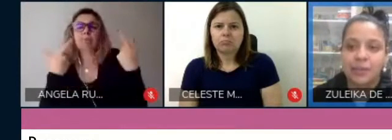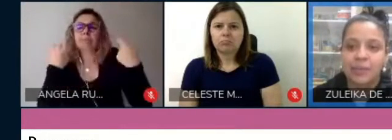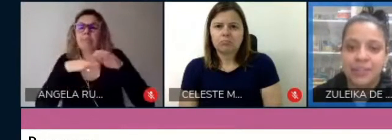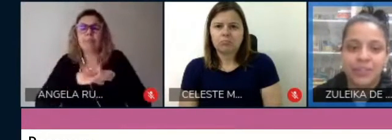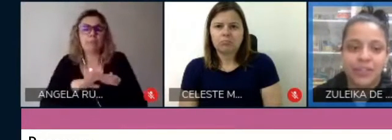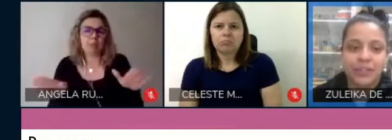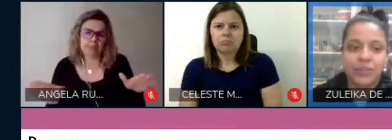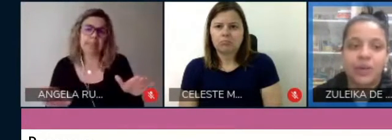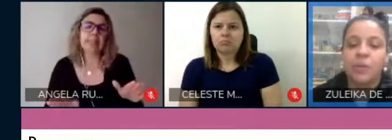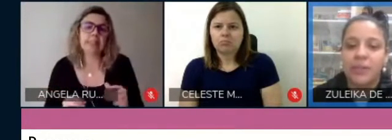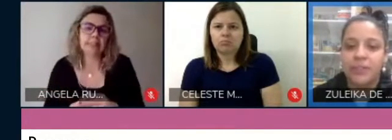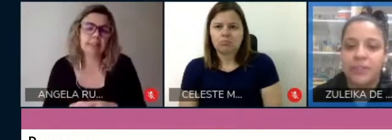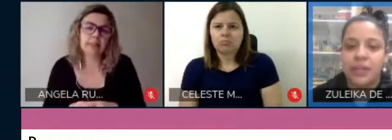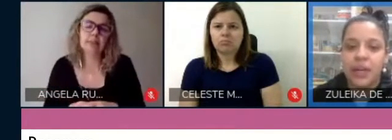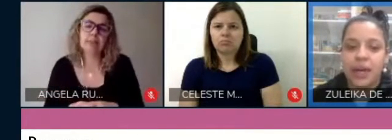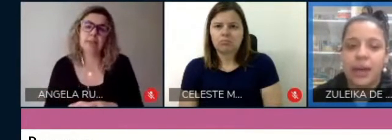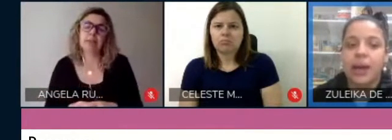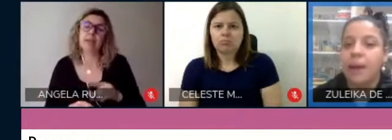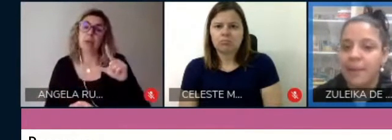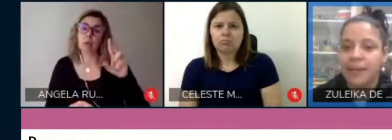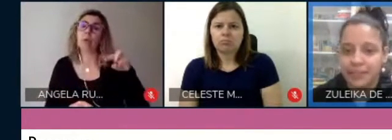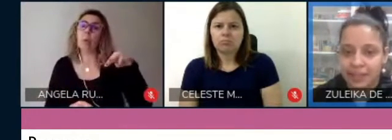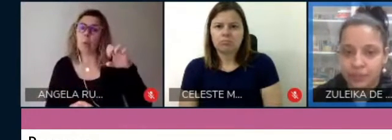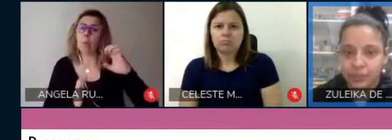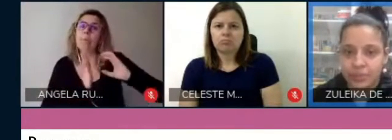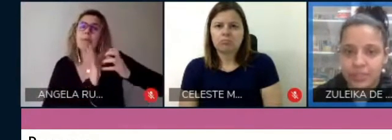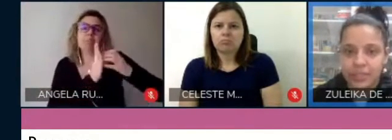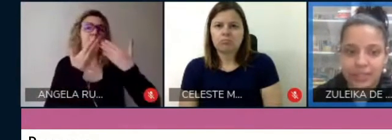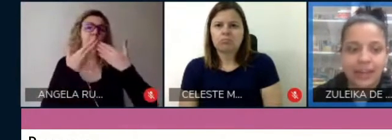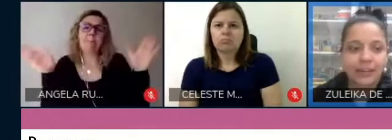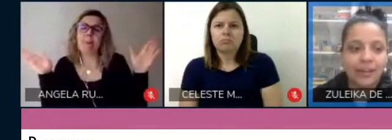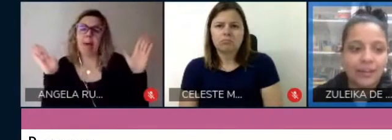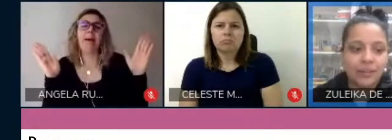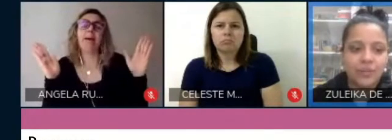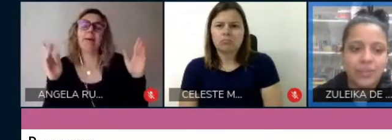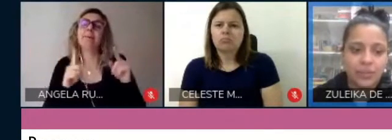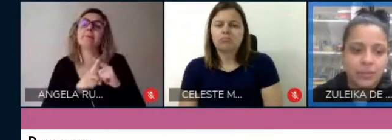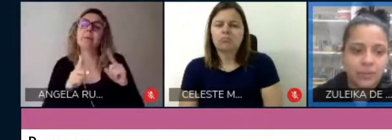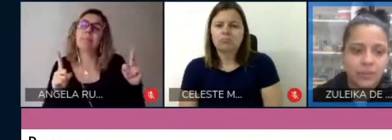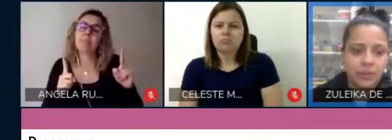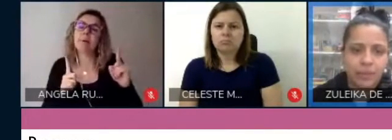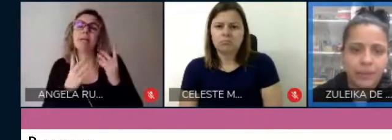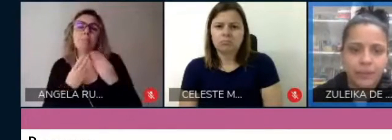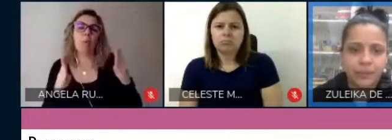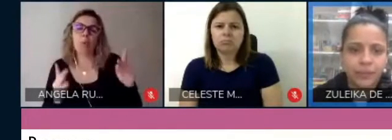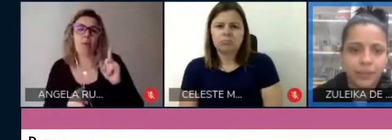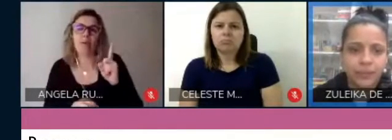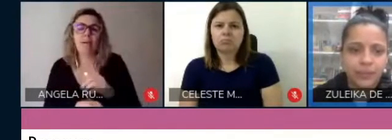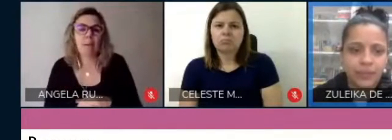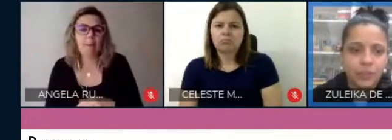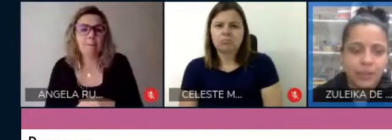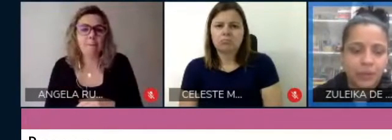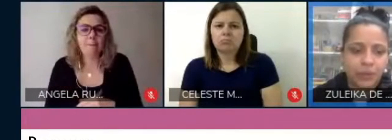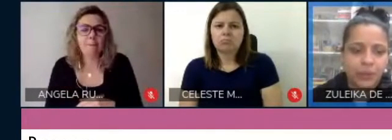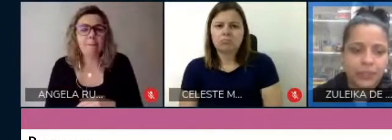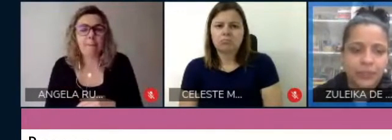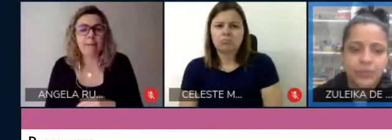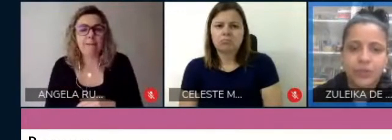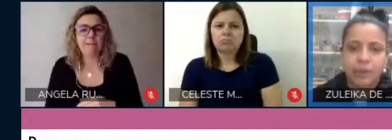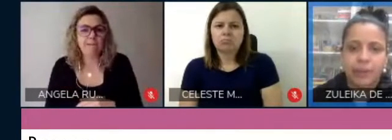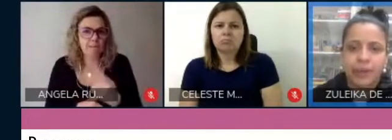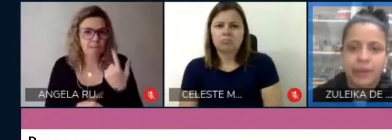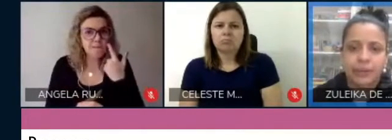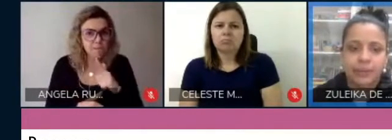essa é uma base de dados realmente aberta a todos, tá? Não sei se eu respondi a tua pergunta, eu vou esperar